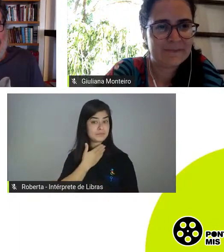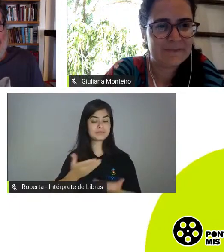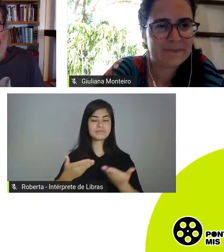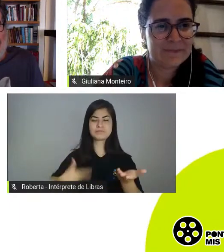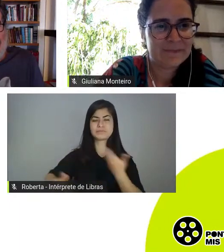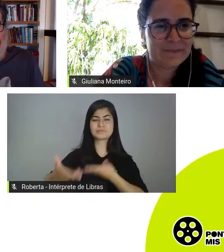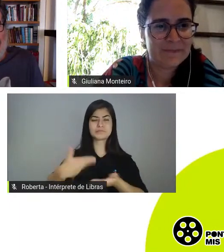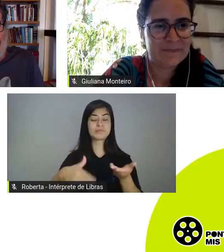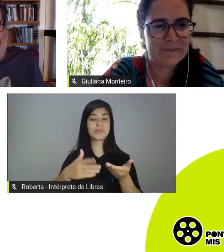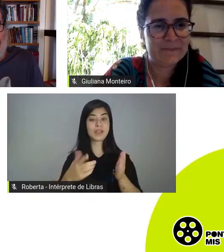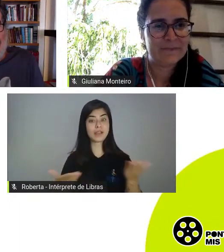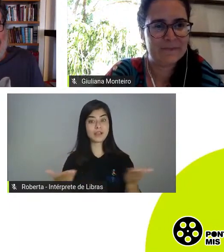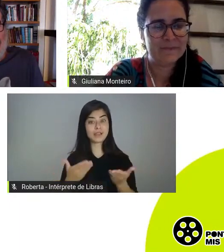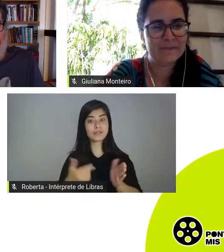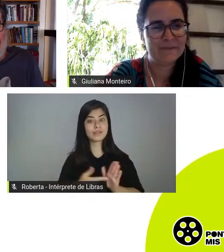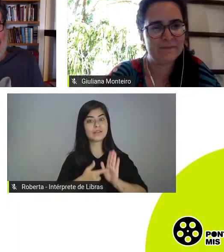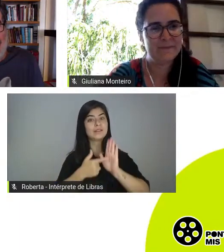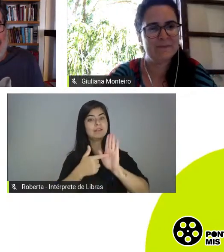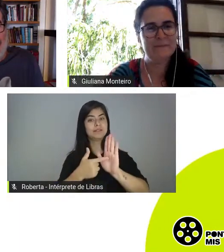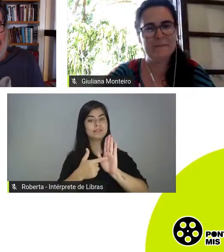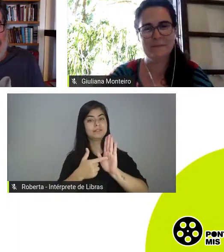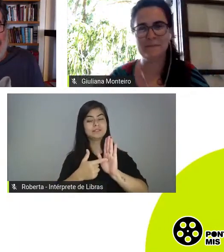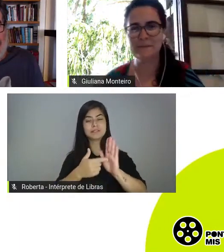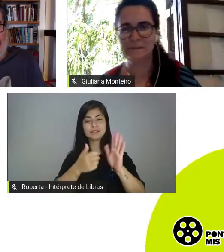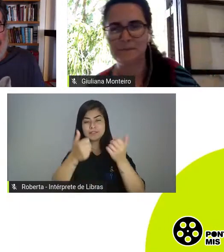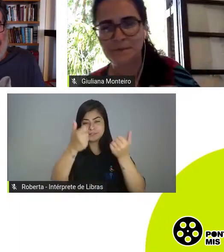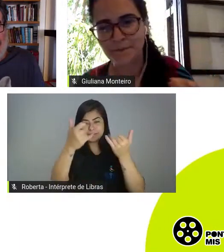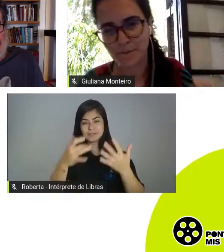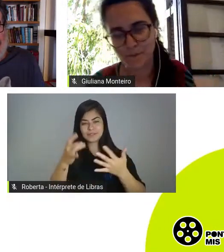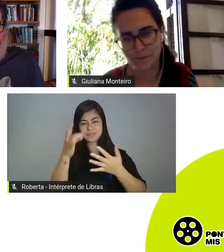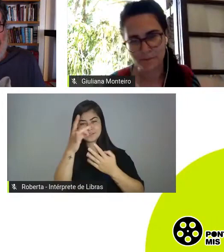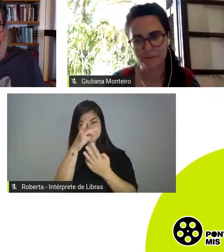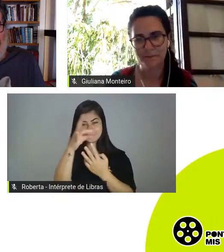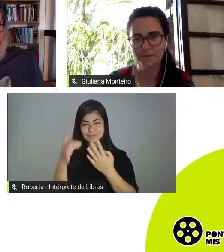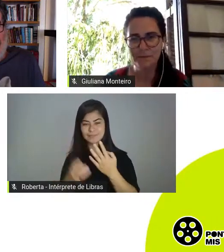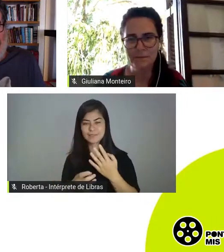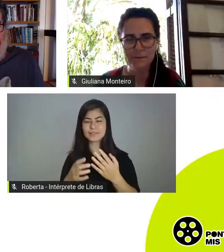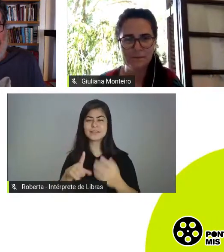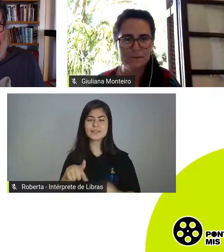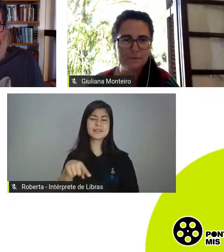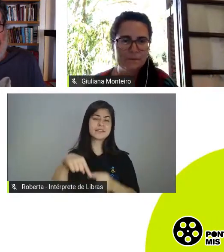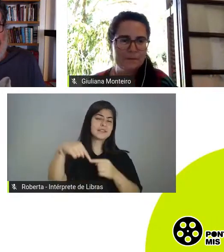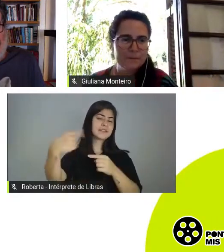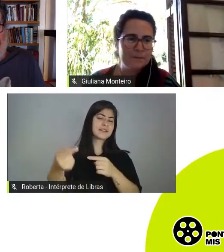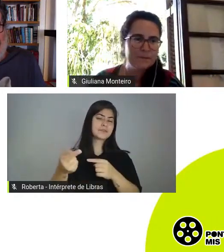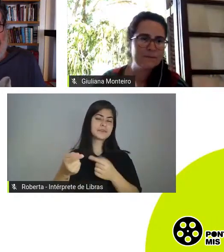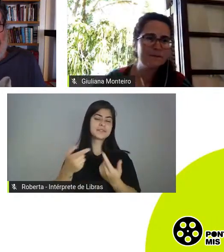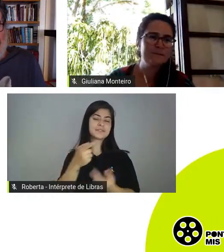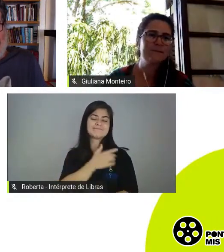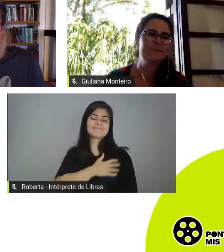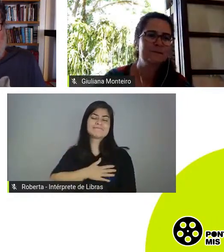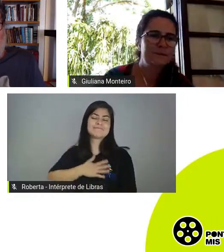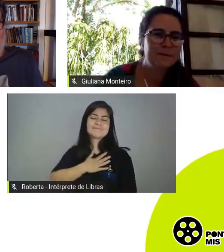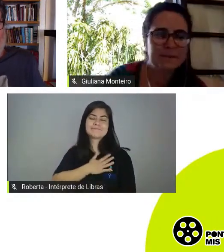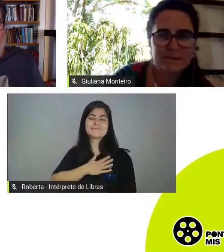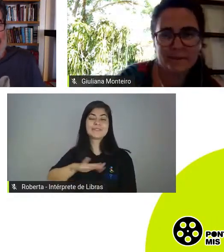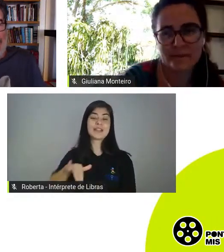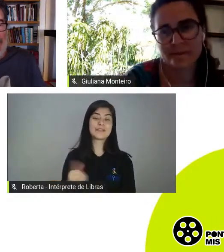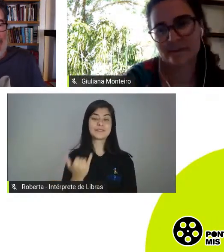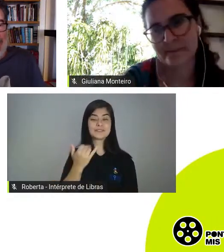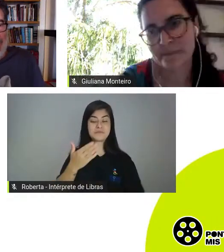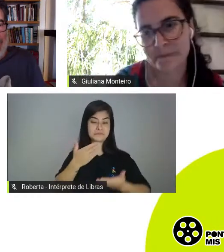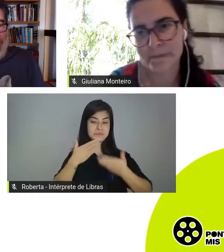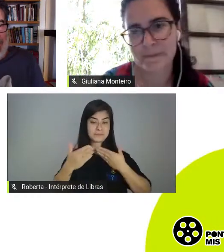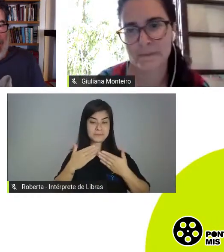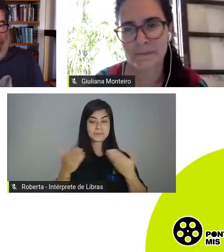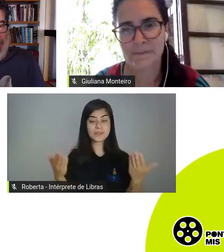vocês, falar um pouquinho deles aí, para vocês depois se deliciarem com esse bate-papo. Vou começar, claro, falando aqui